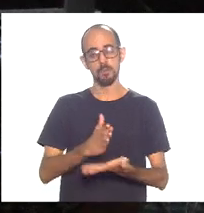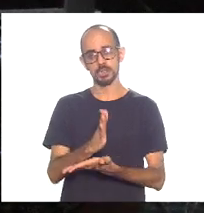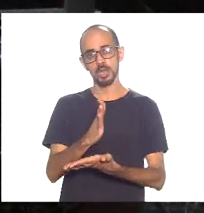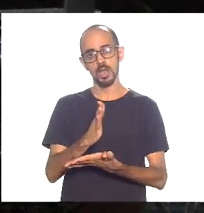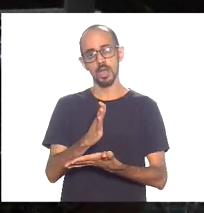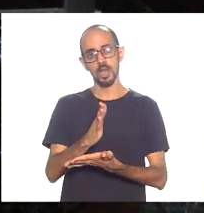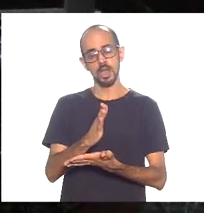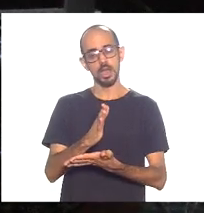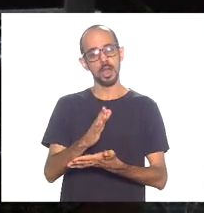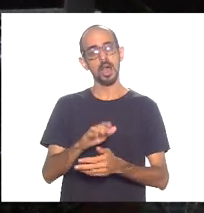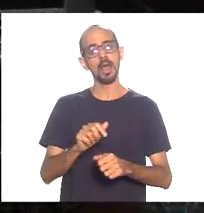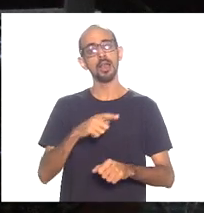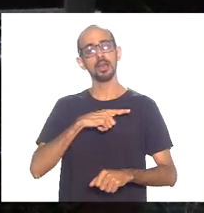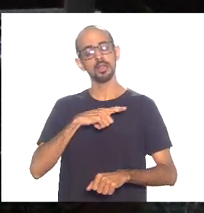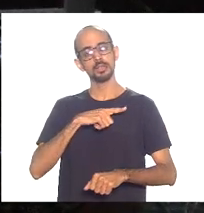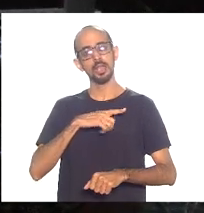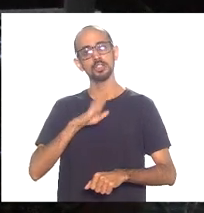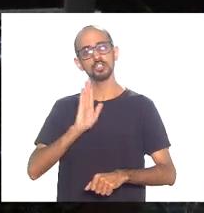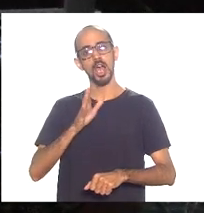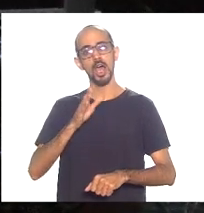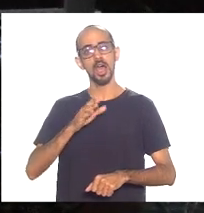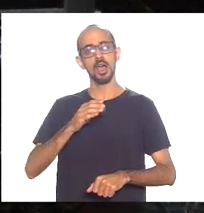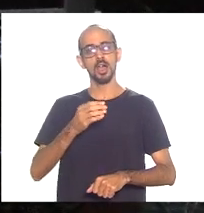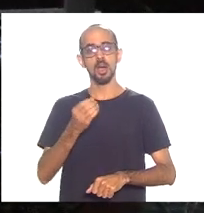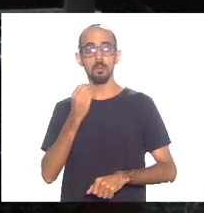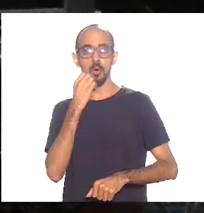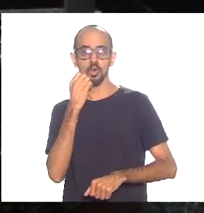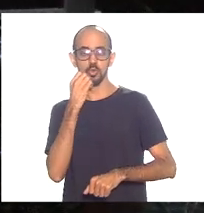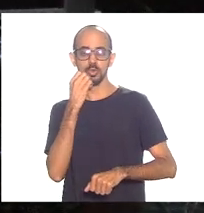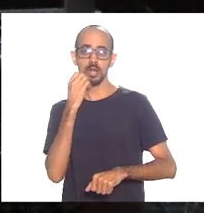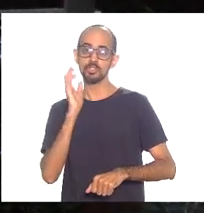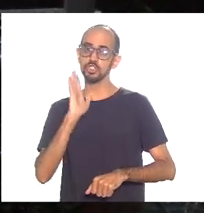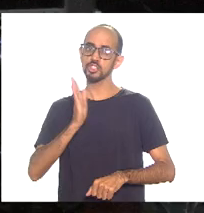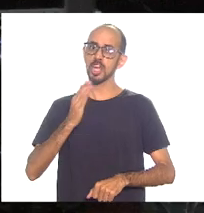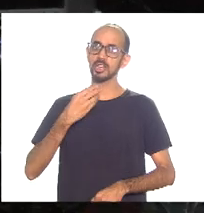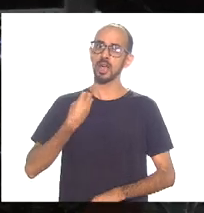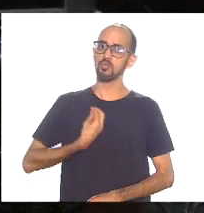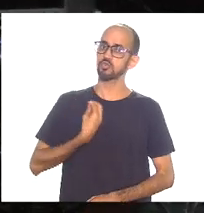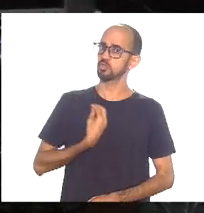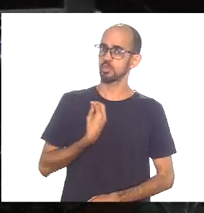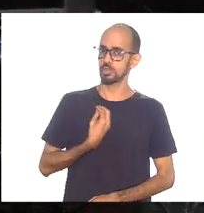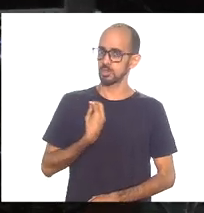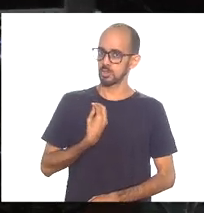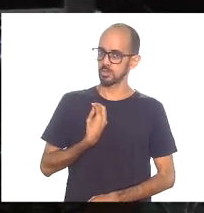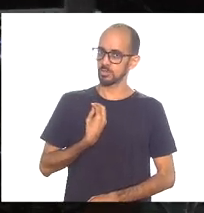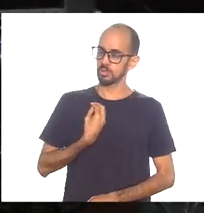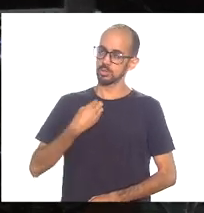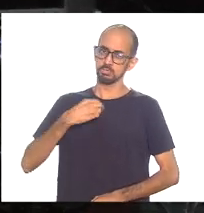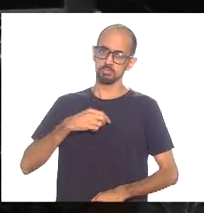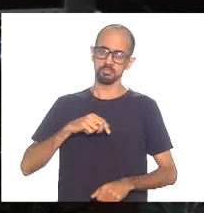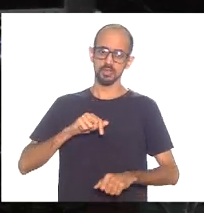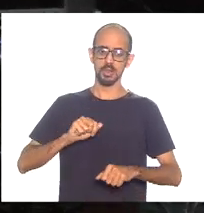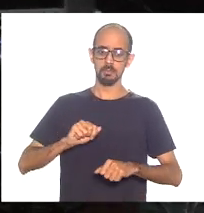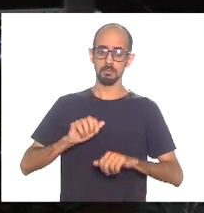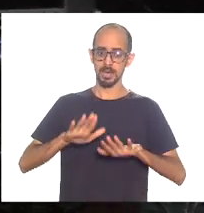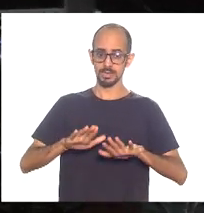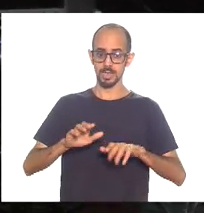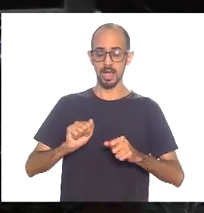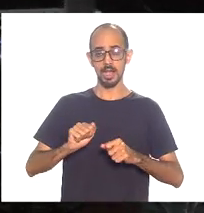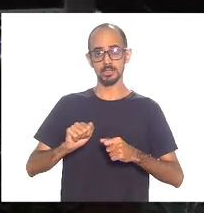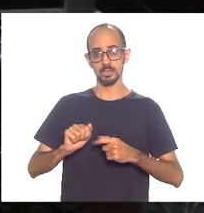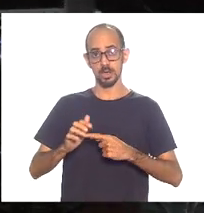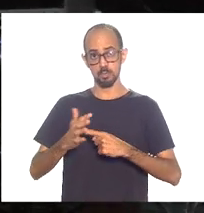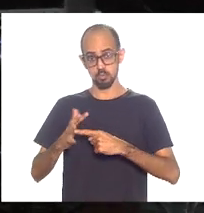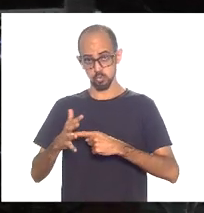Relativamente, porque ela tem a vantagem de já ter parte, o seu parque amortizado, mas as turbinas novas são mais